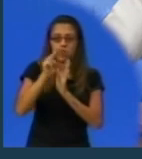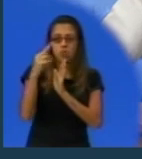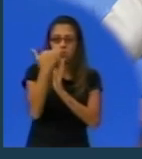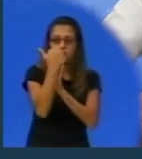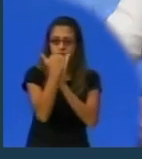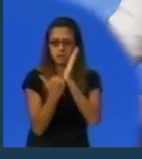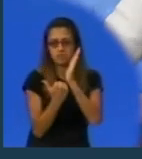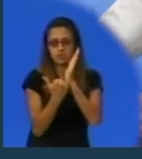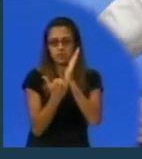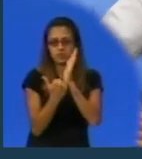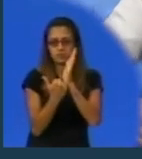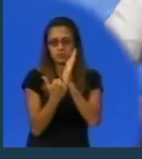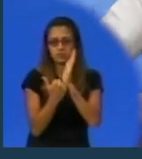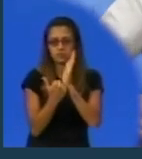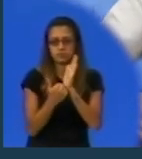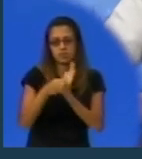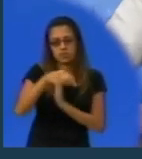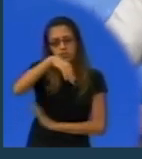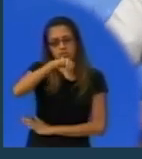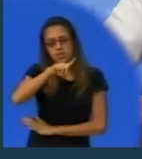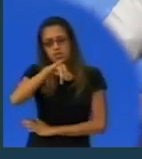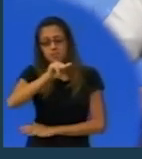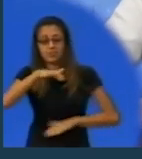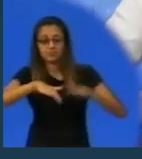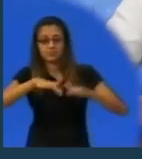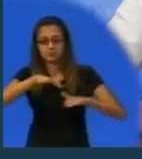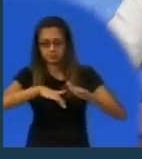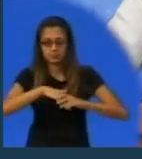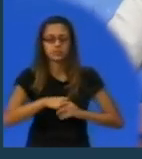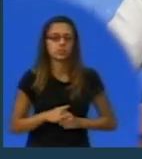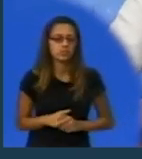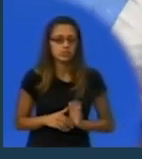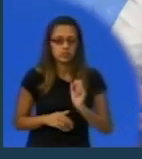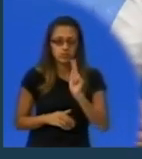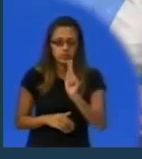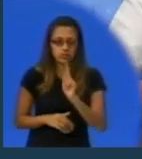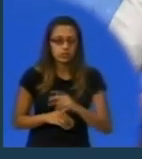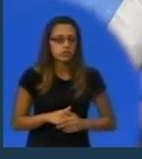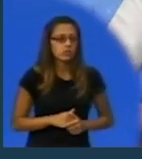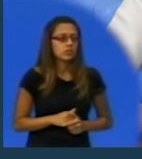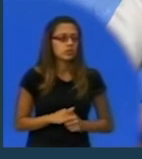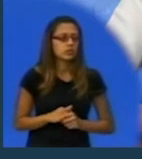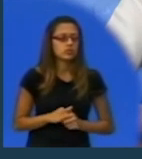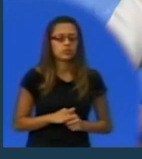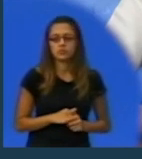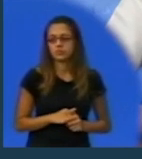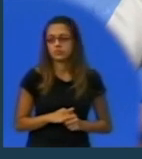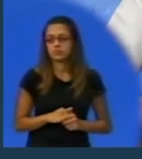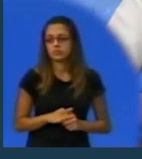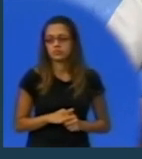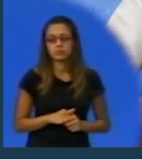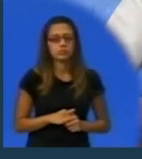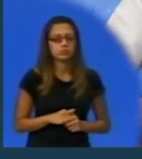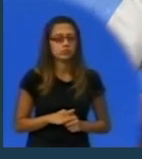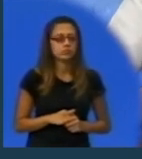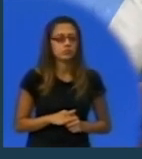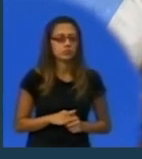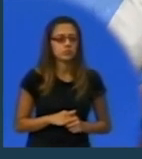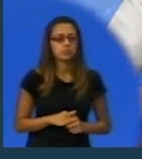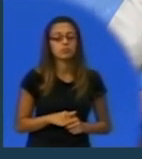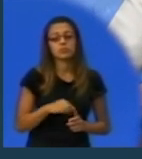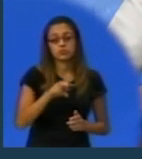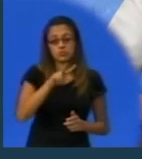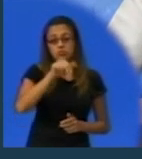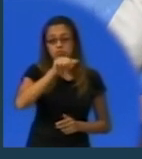da média em relação à variabilidade que você tem desse valor referencial, no caso, a média. Então, esses valores